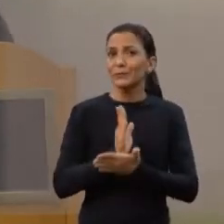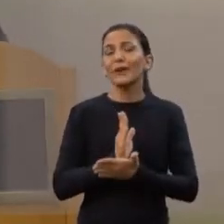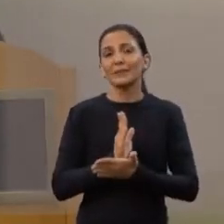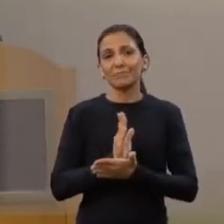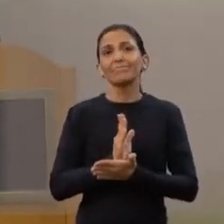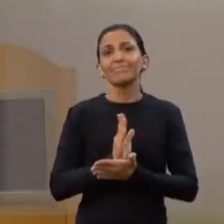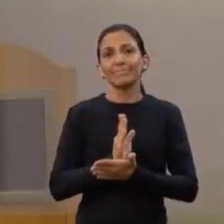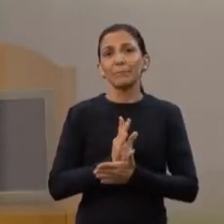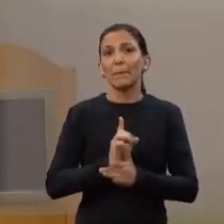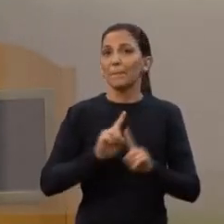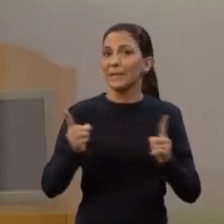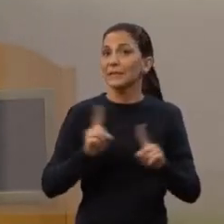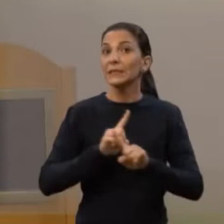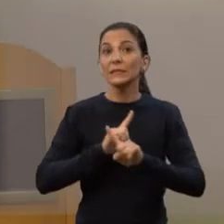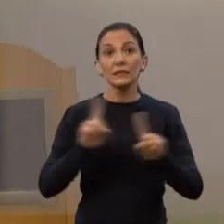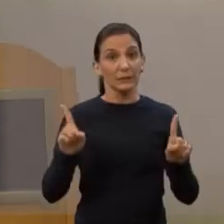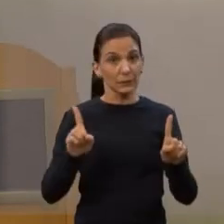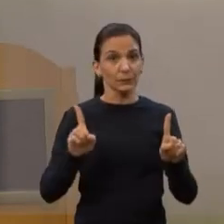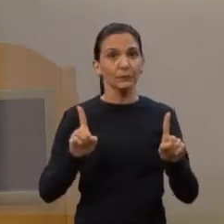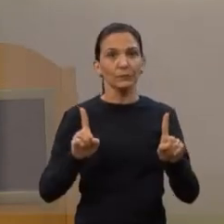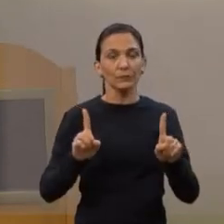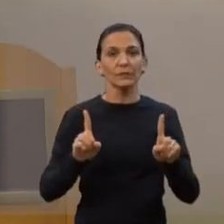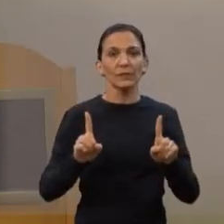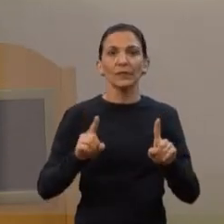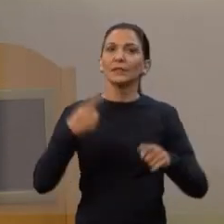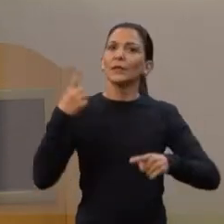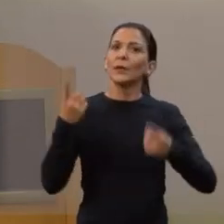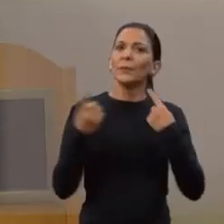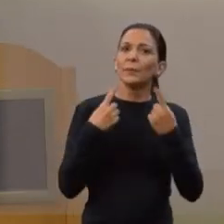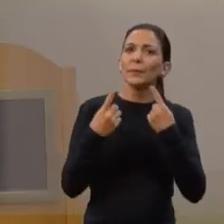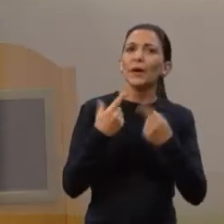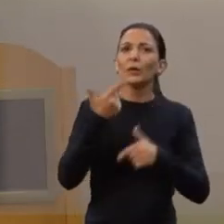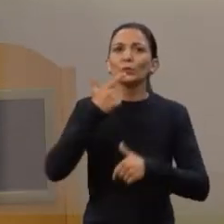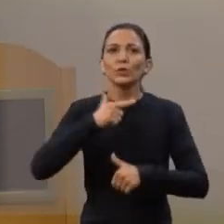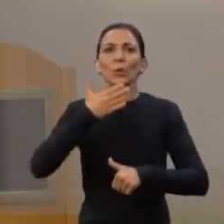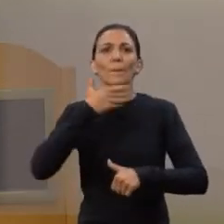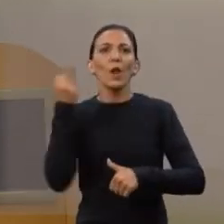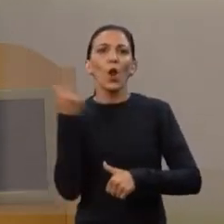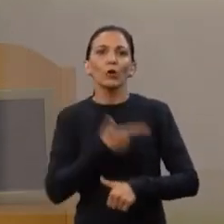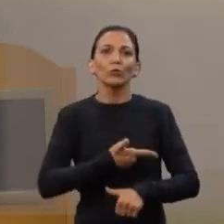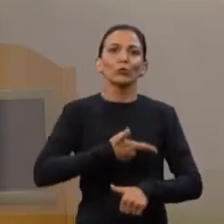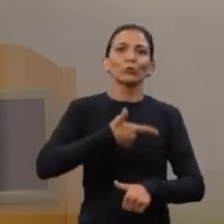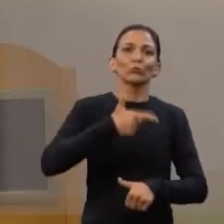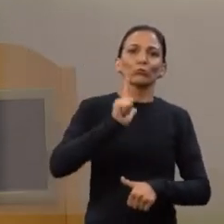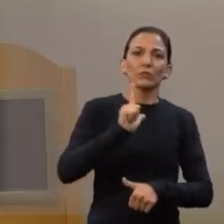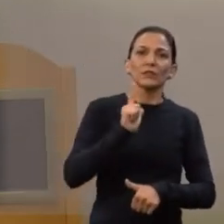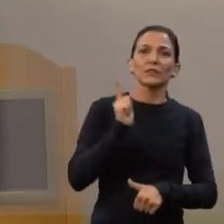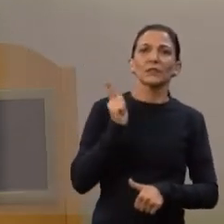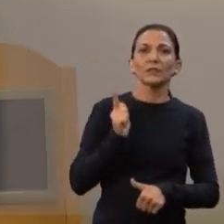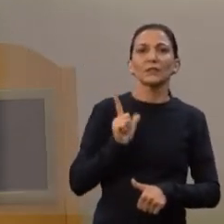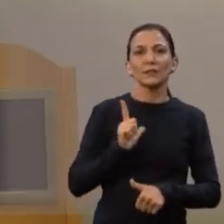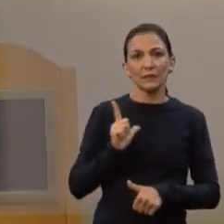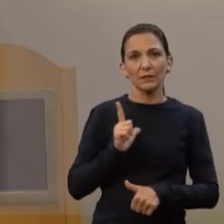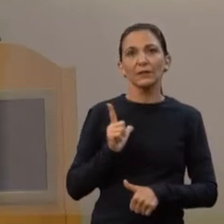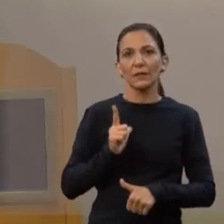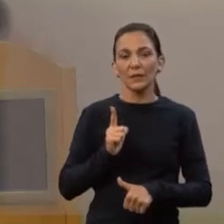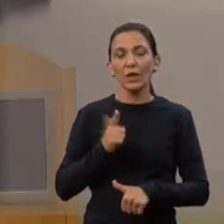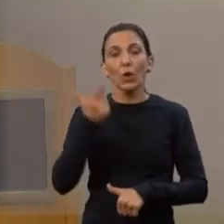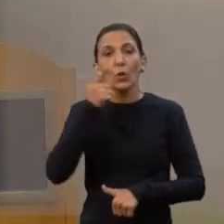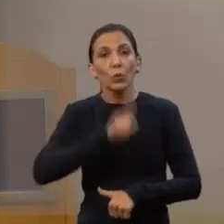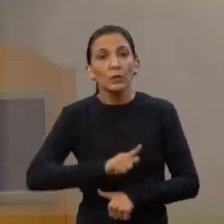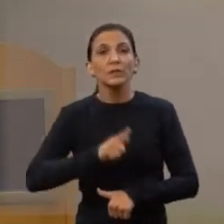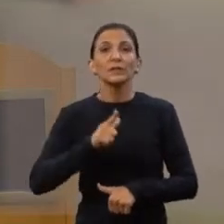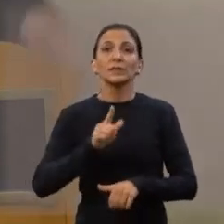então não é a contento mas teve algumas conquistas aí que